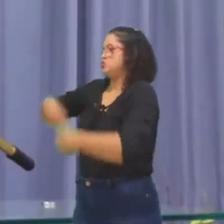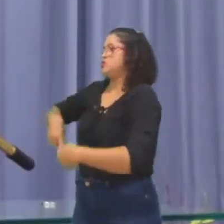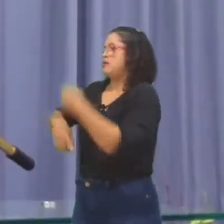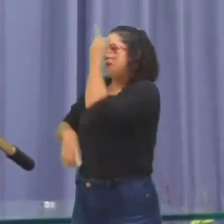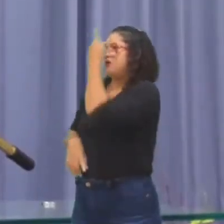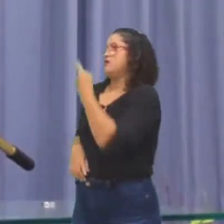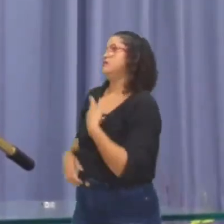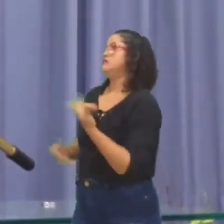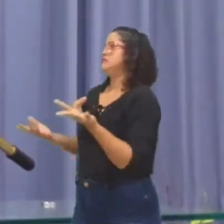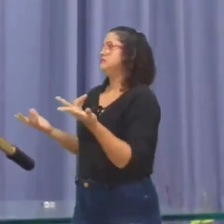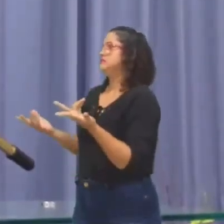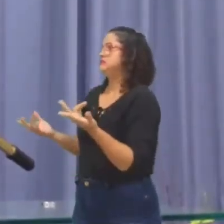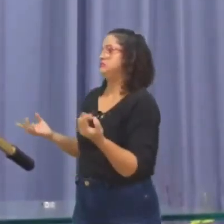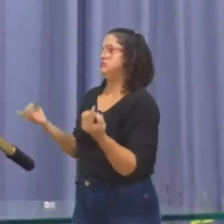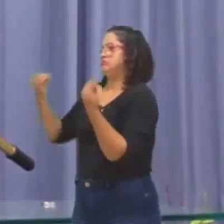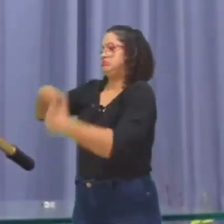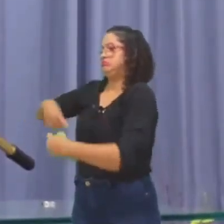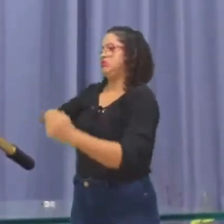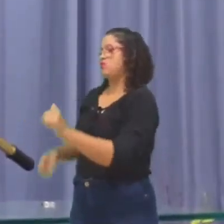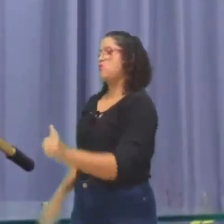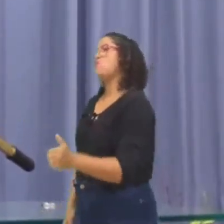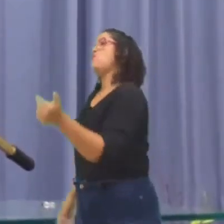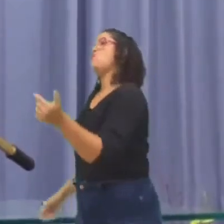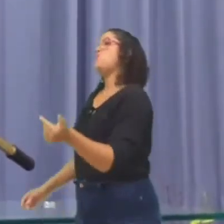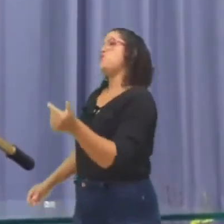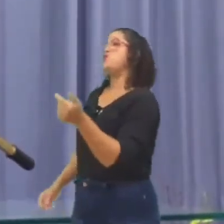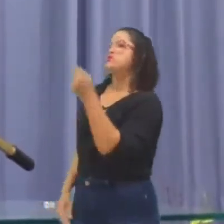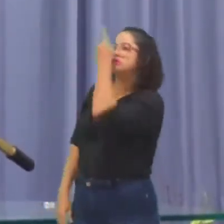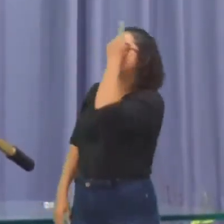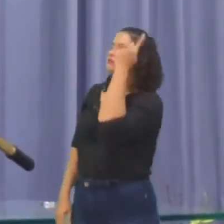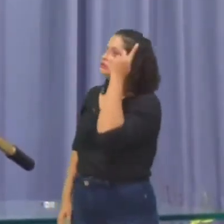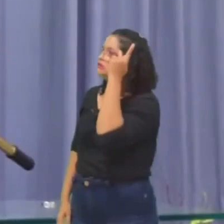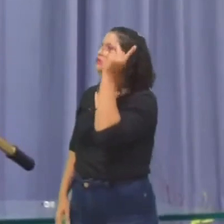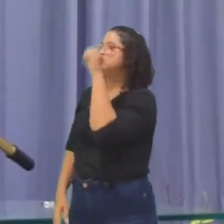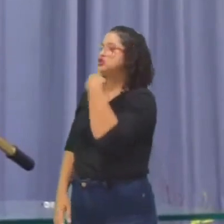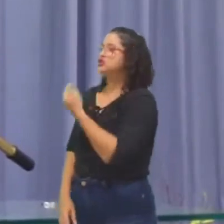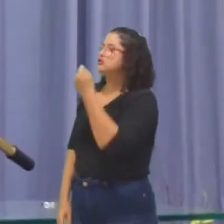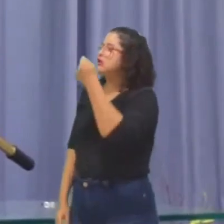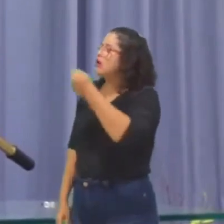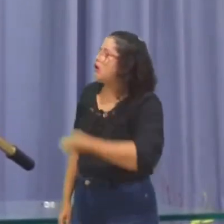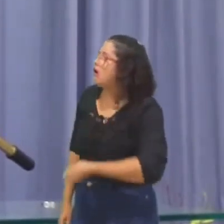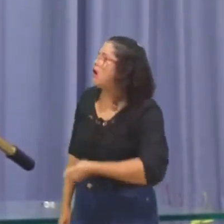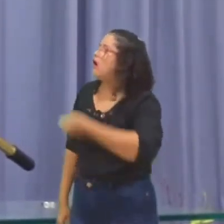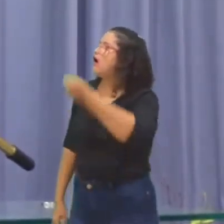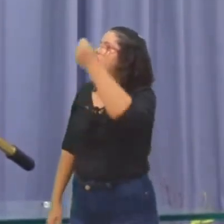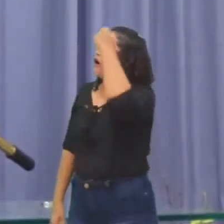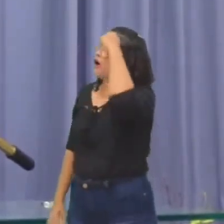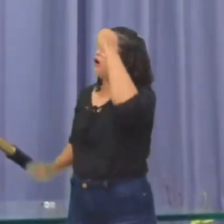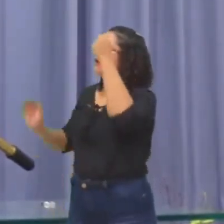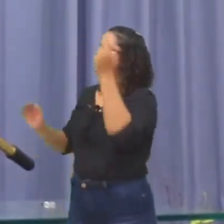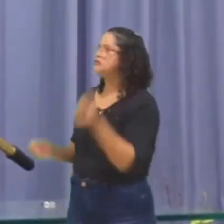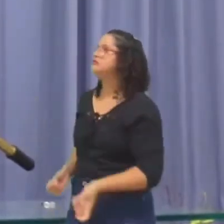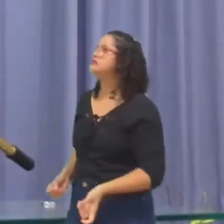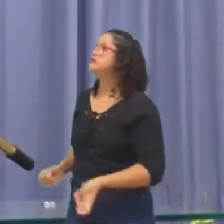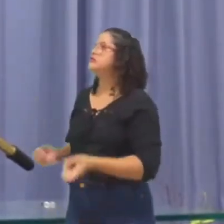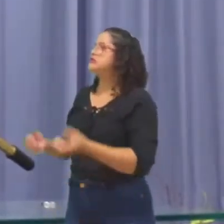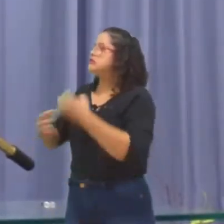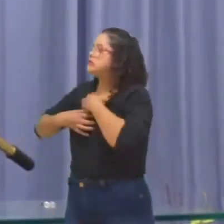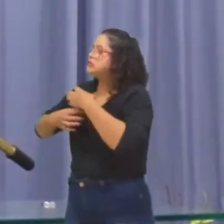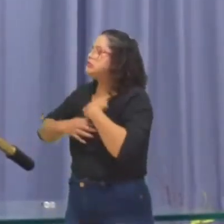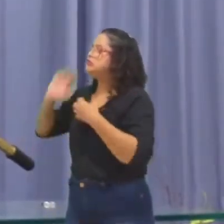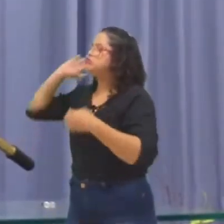estamos lutando uns contra os outros, nós nos arrependemos disso e voltamos à Tua presença e Te